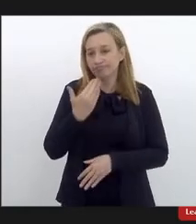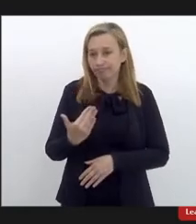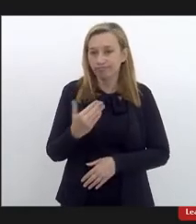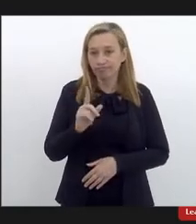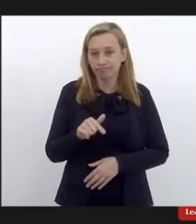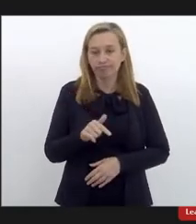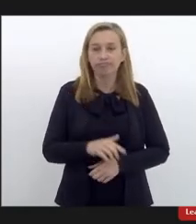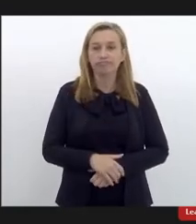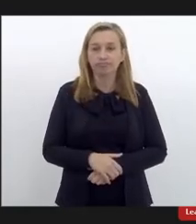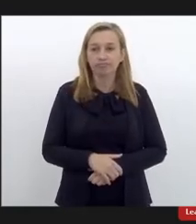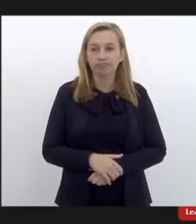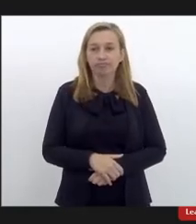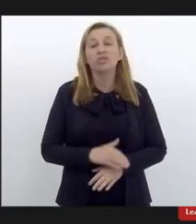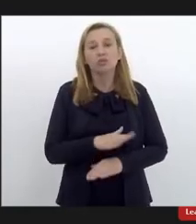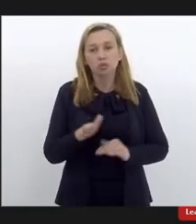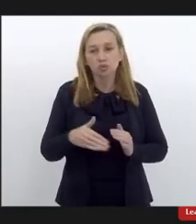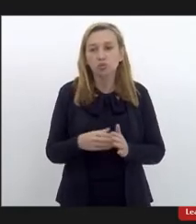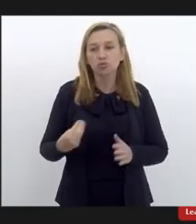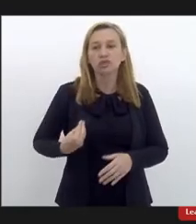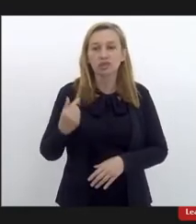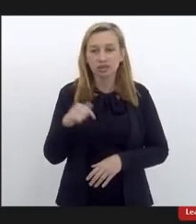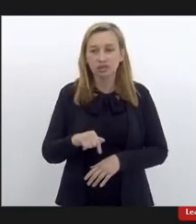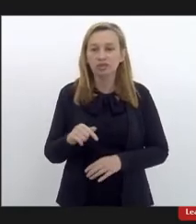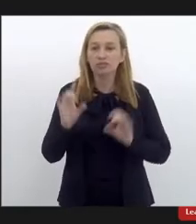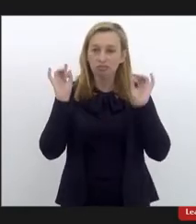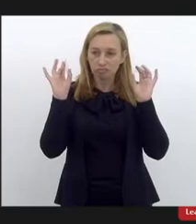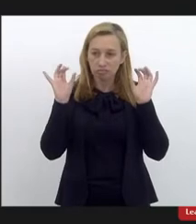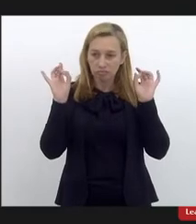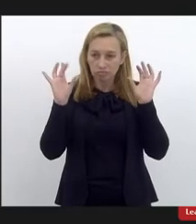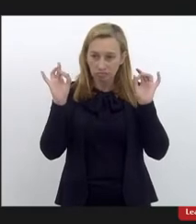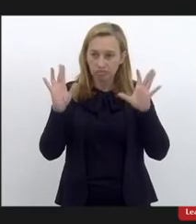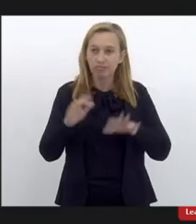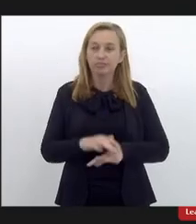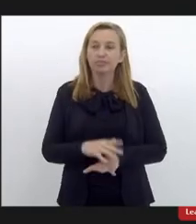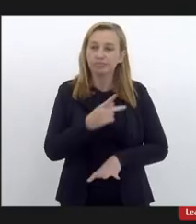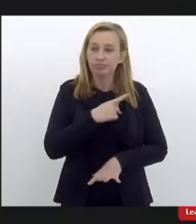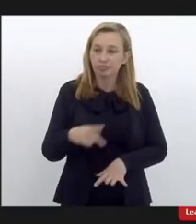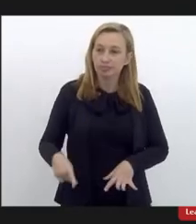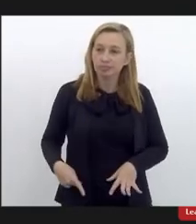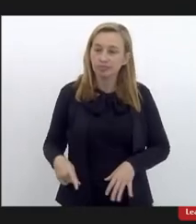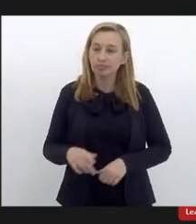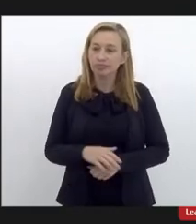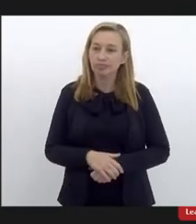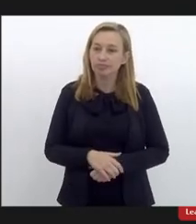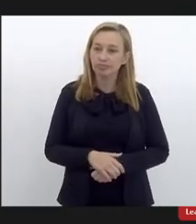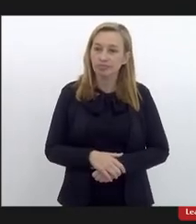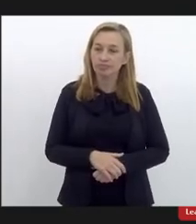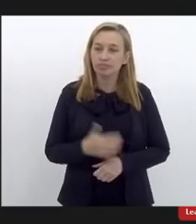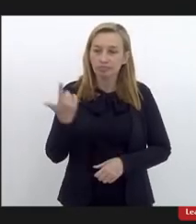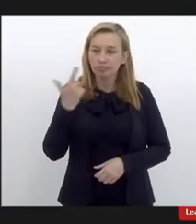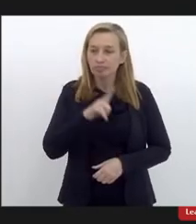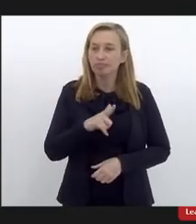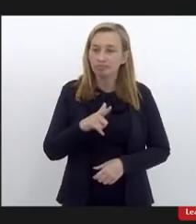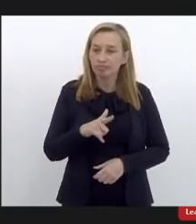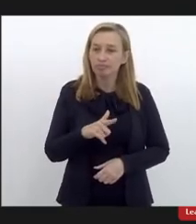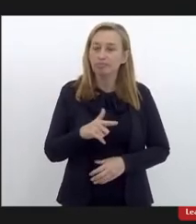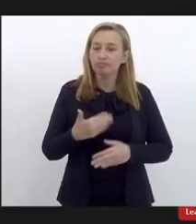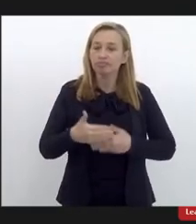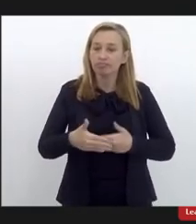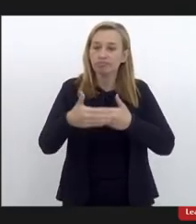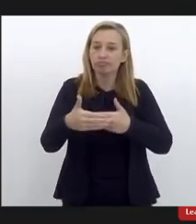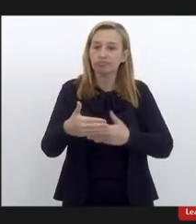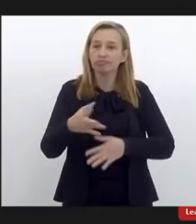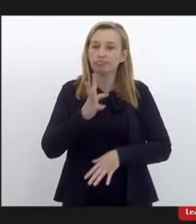né, para todos aqui presentes, mas de maneira especial para o presidente da FAETEC. Que a gente consiga avançar